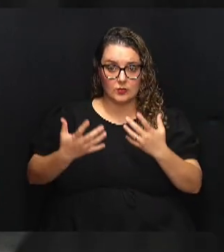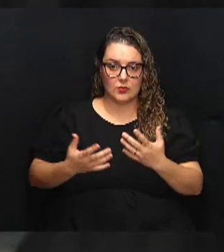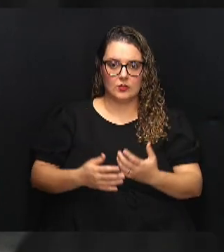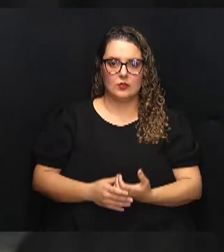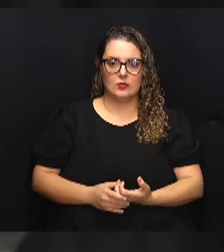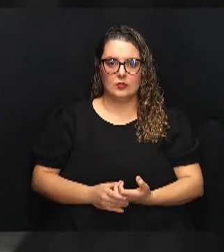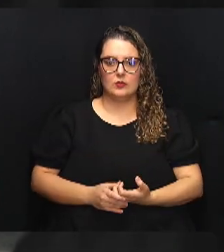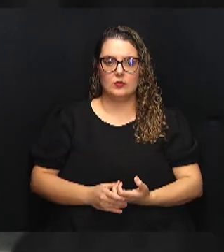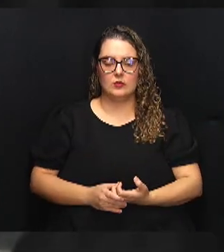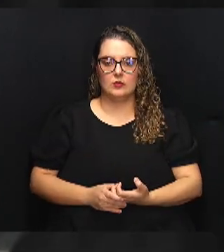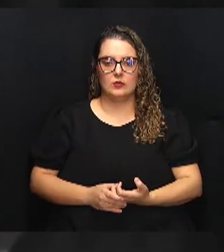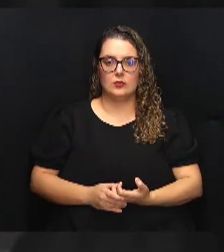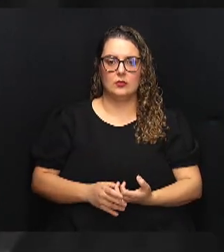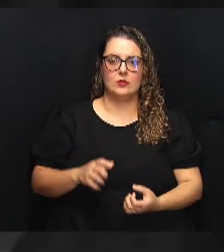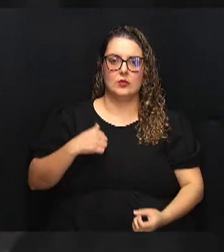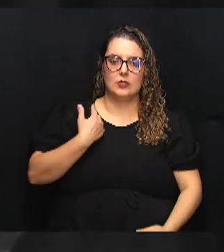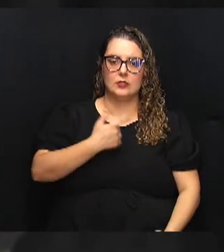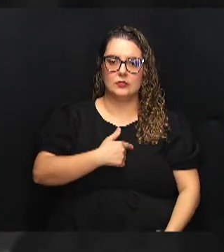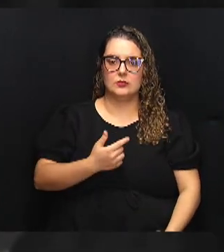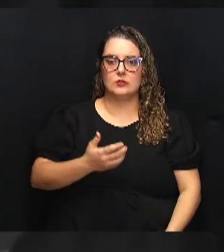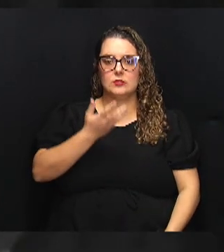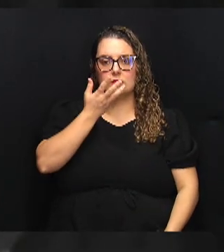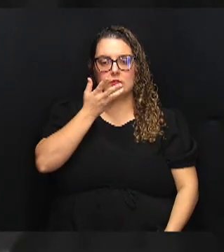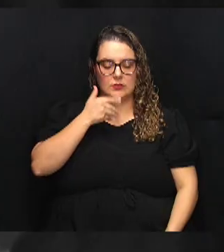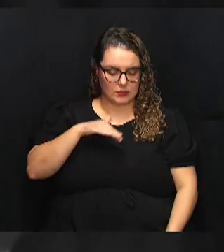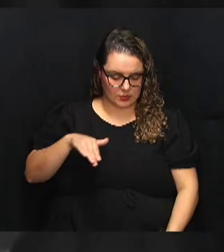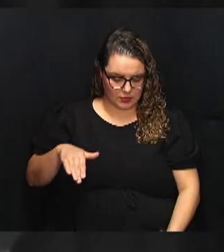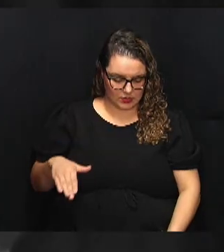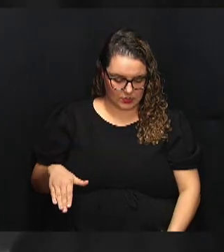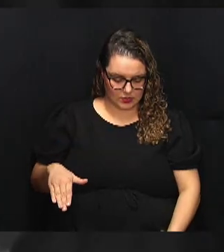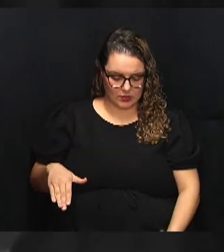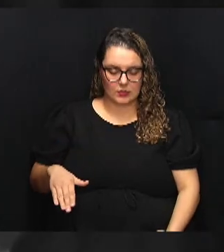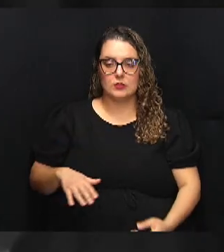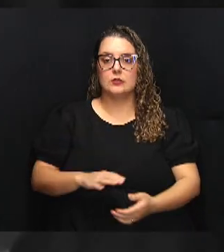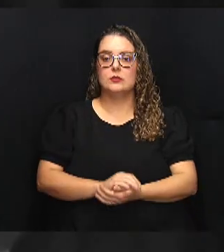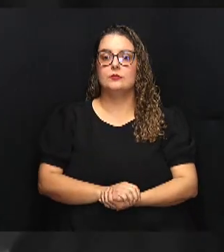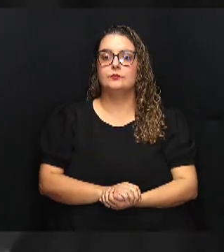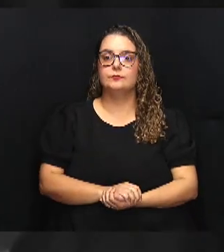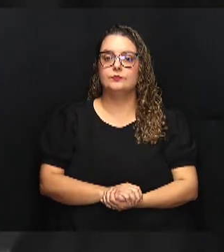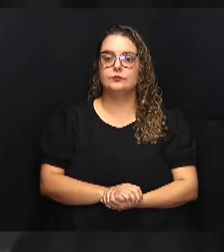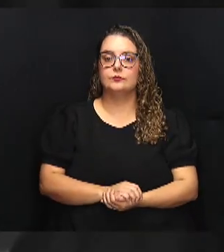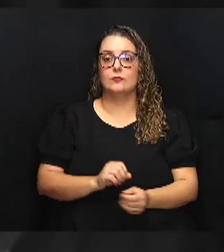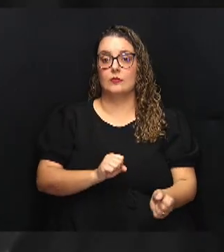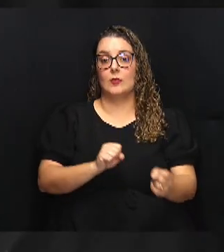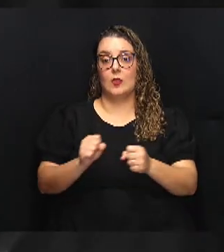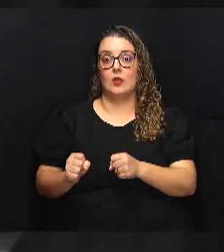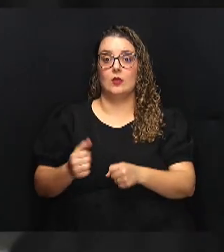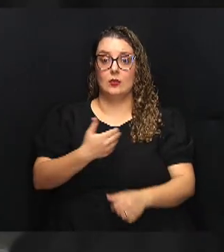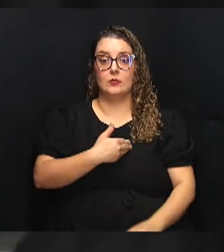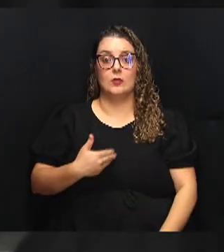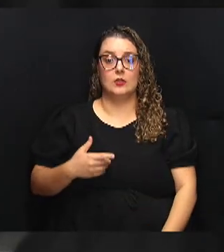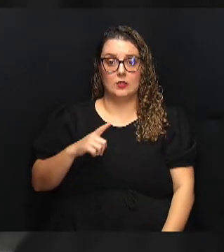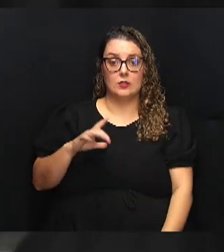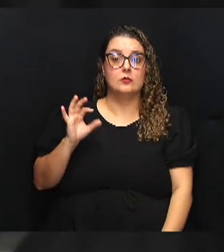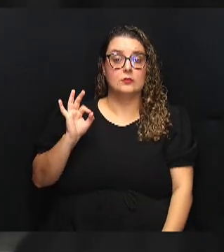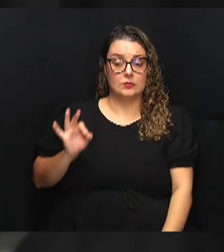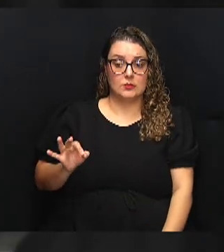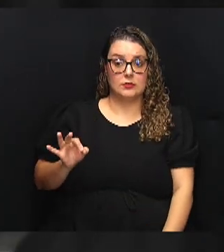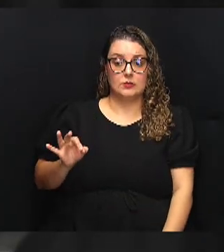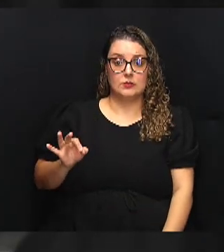com as nossas crianças. E aí você colocando, né, no poder público, eu tenho certeza que